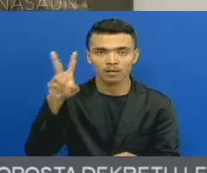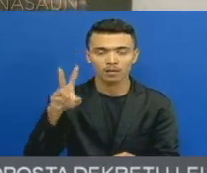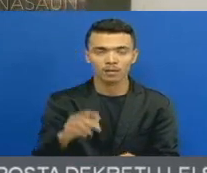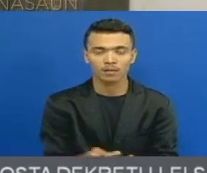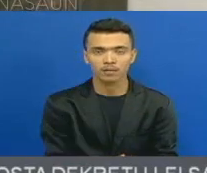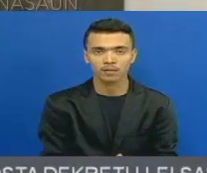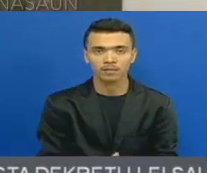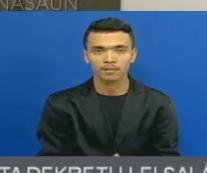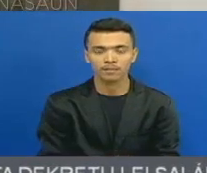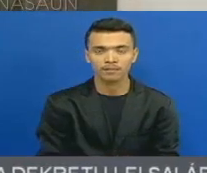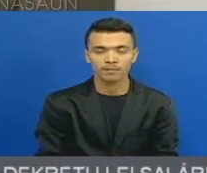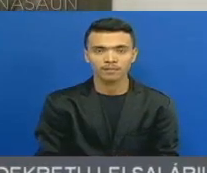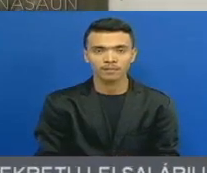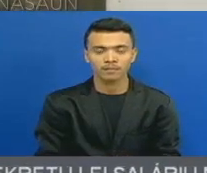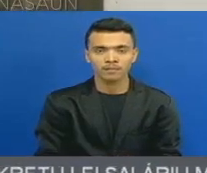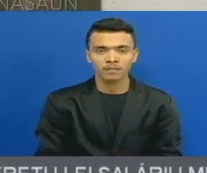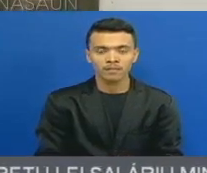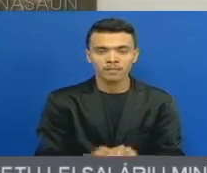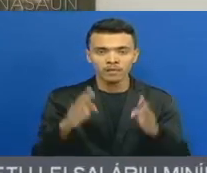ia itania viola.